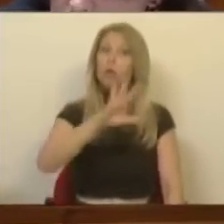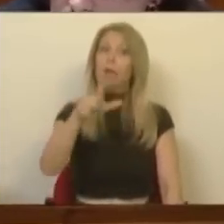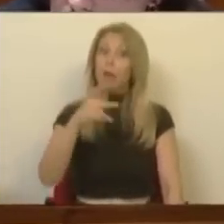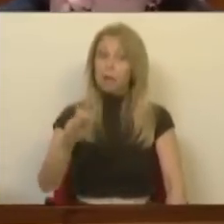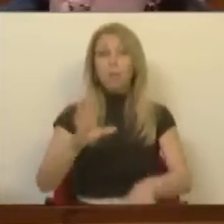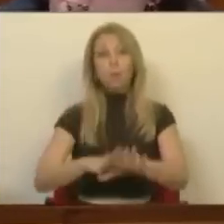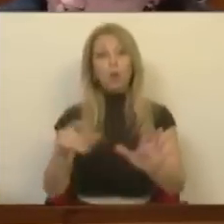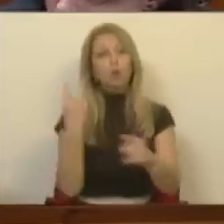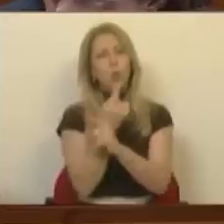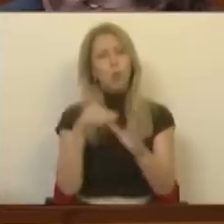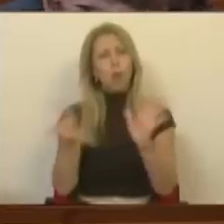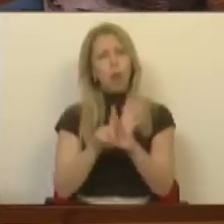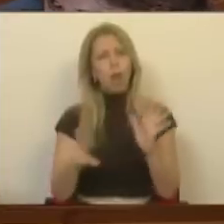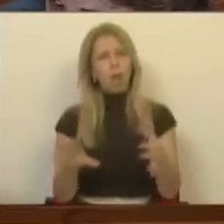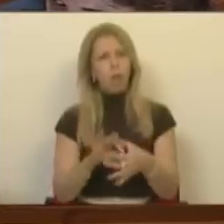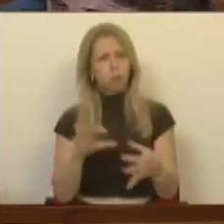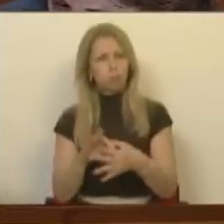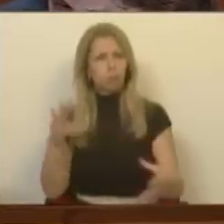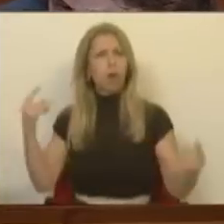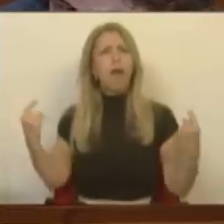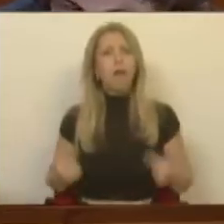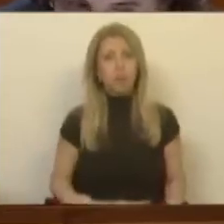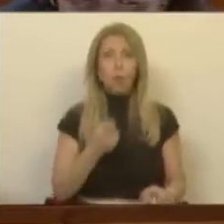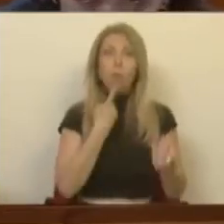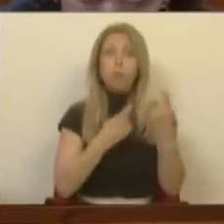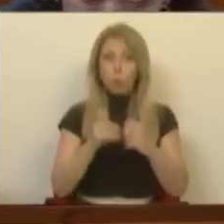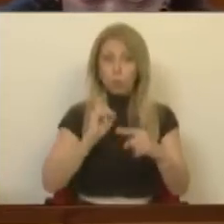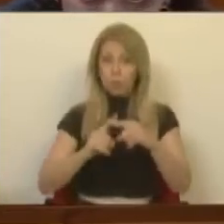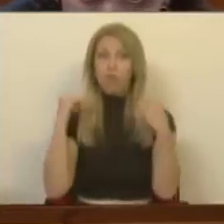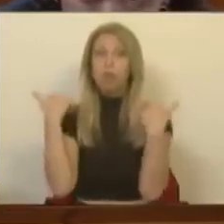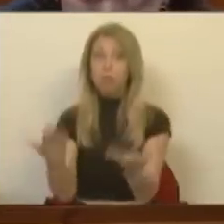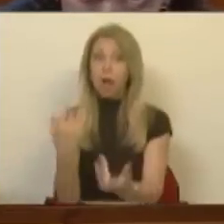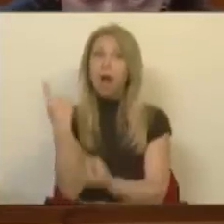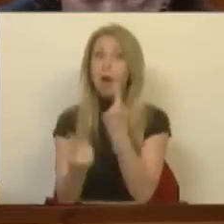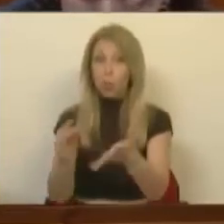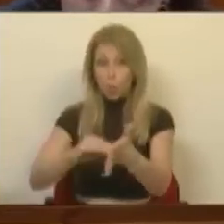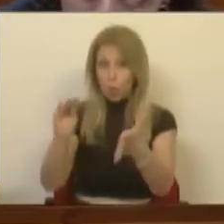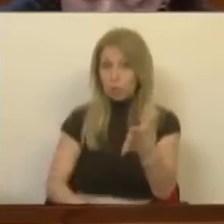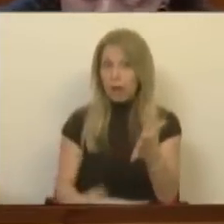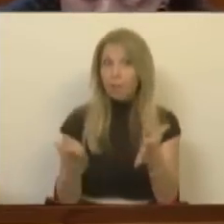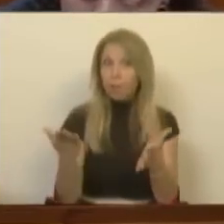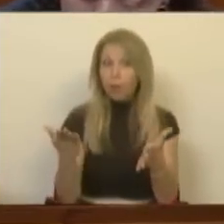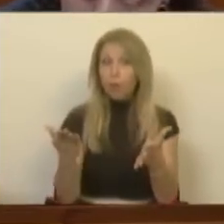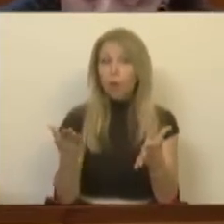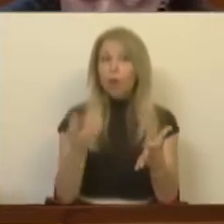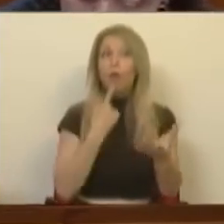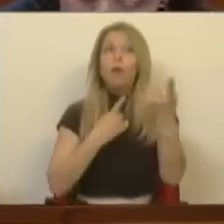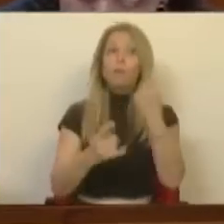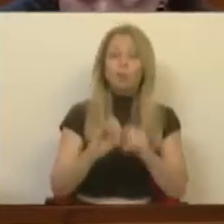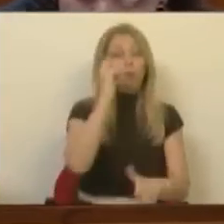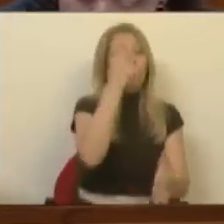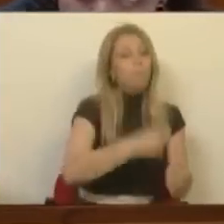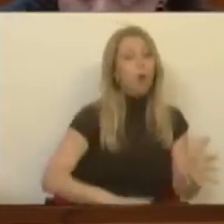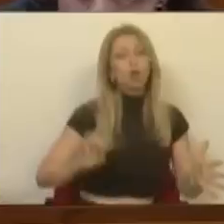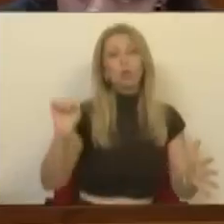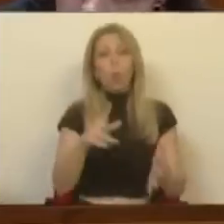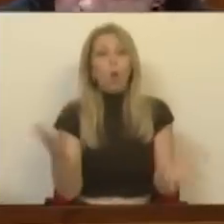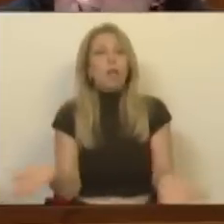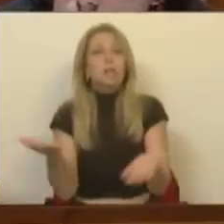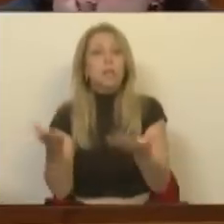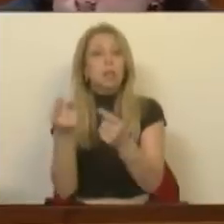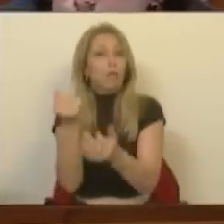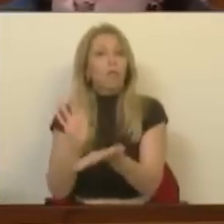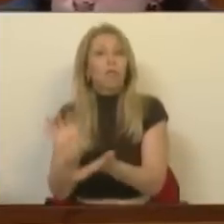perguntando se tinha sido se ela tinha atribuído algum benefício de natureza contratual seja natureza fiscal seja de incentivo financeiro